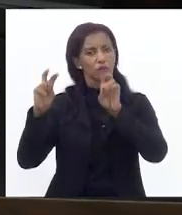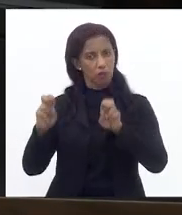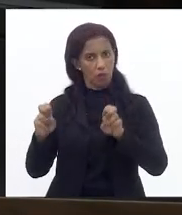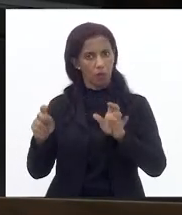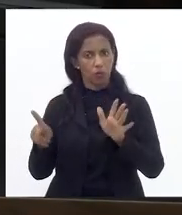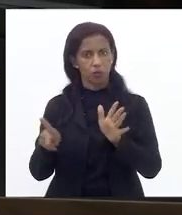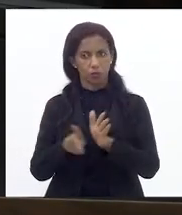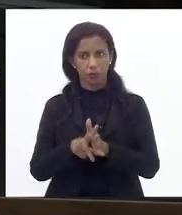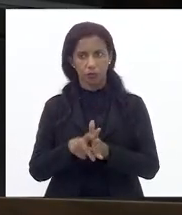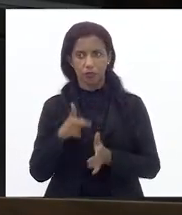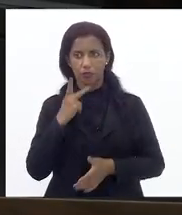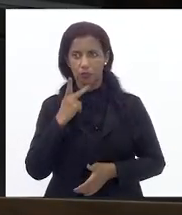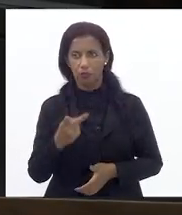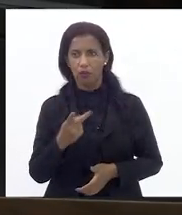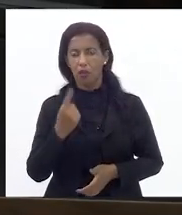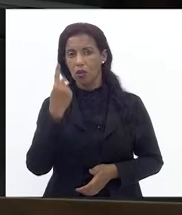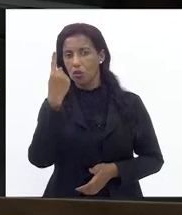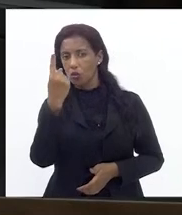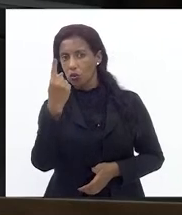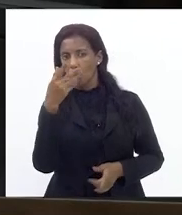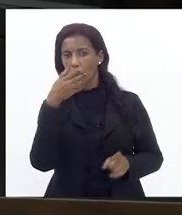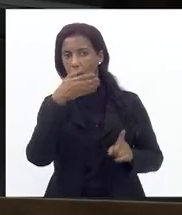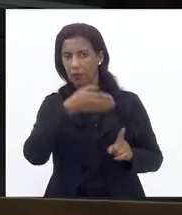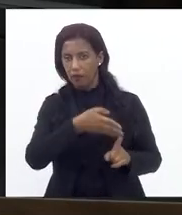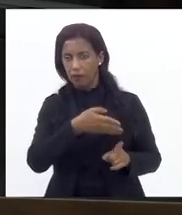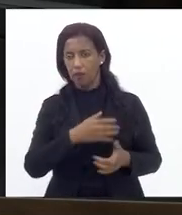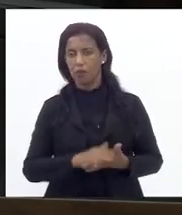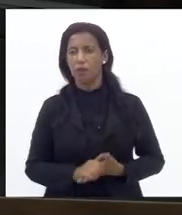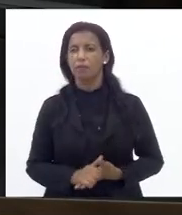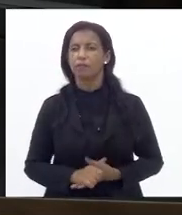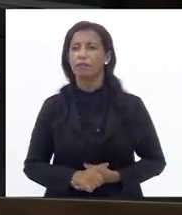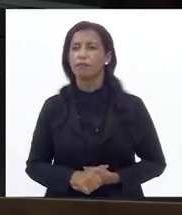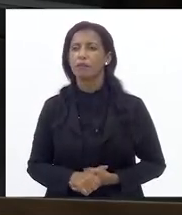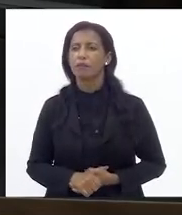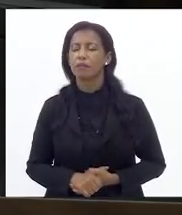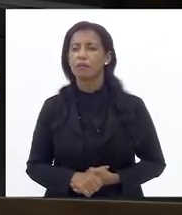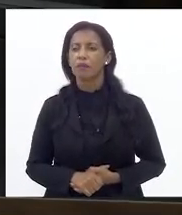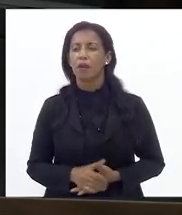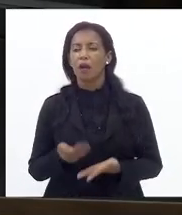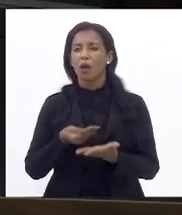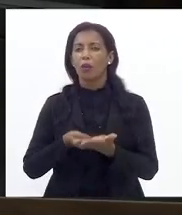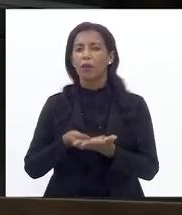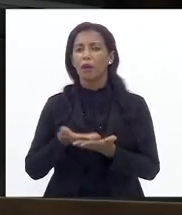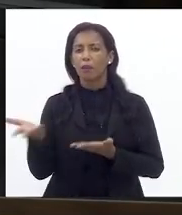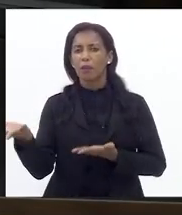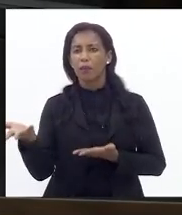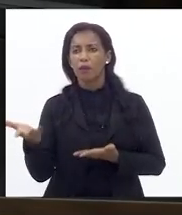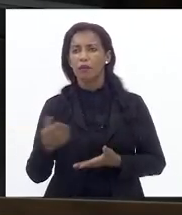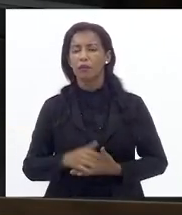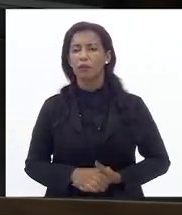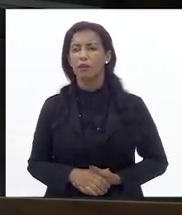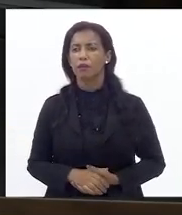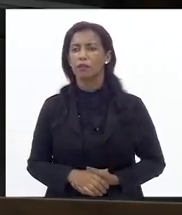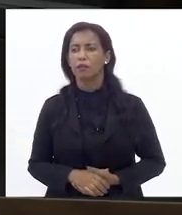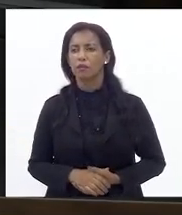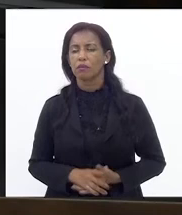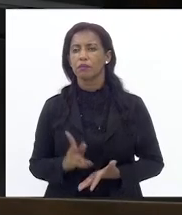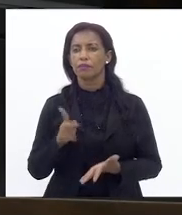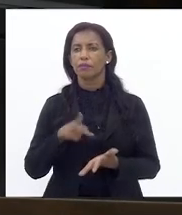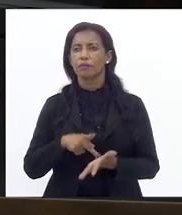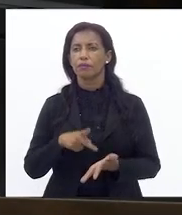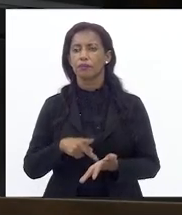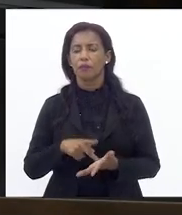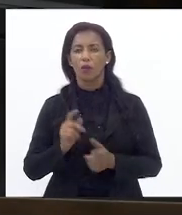propriamente dito eu queria fazer uma referência especial ao encaminhamento né uma